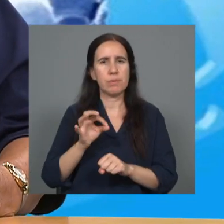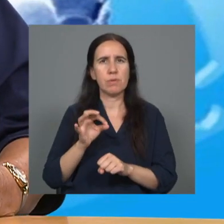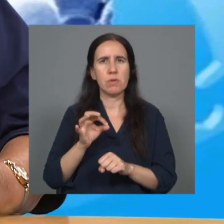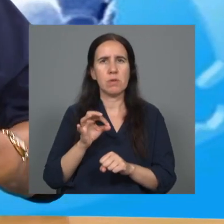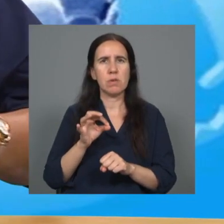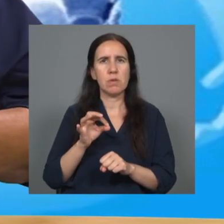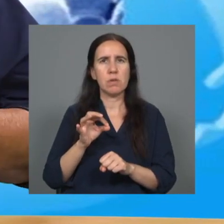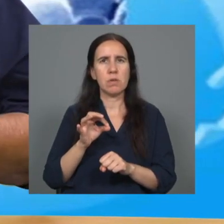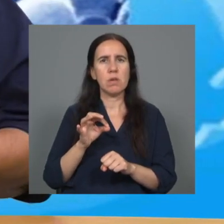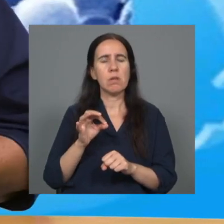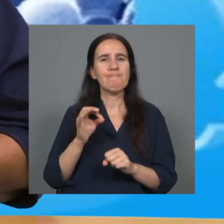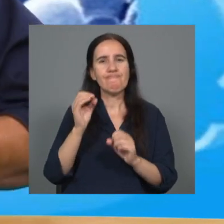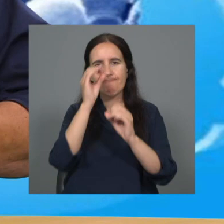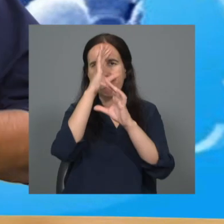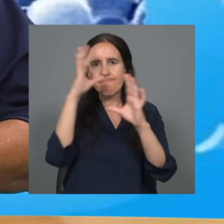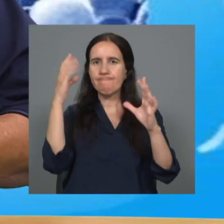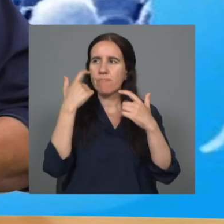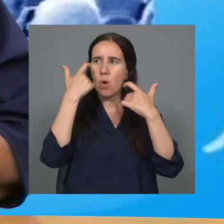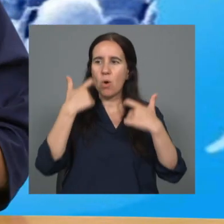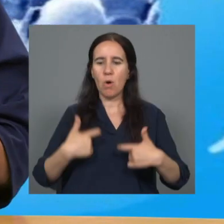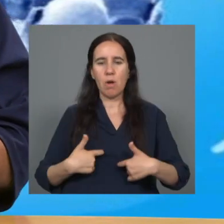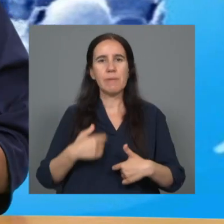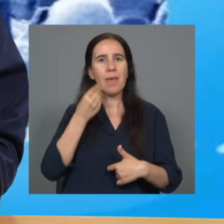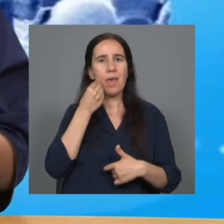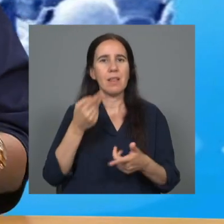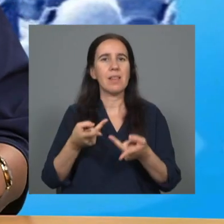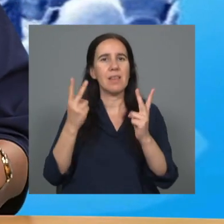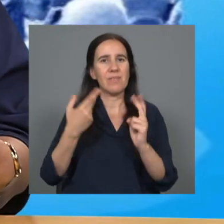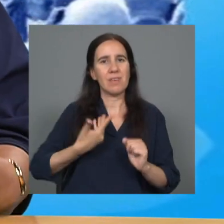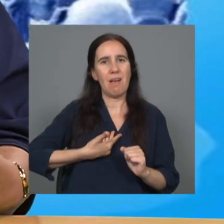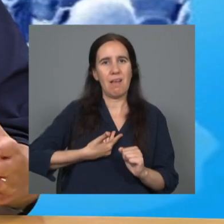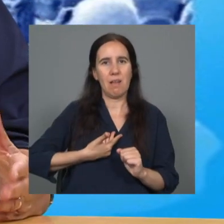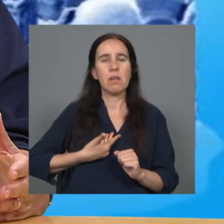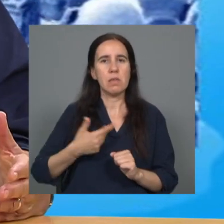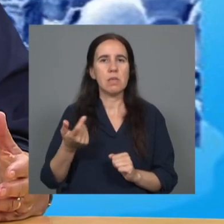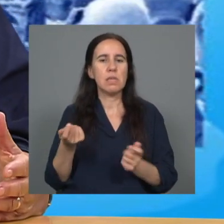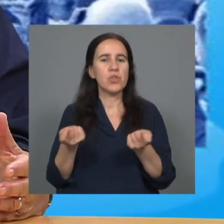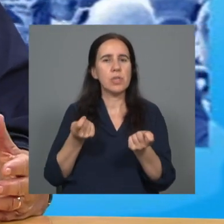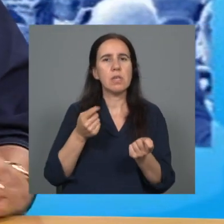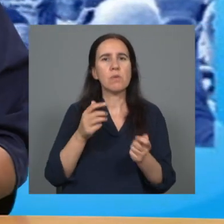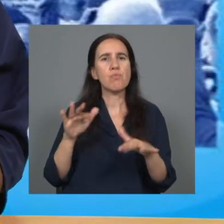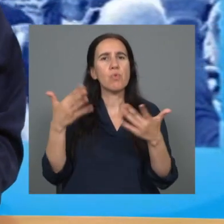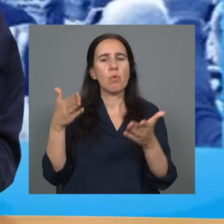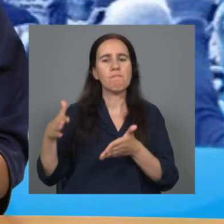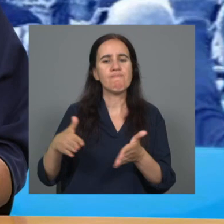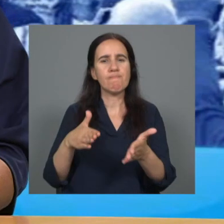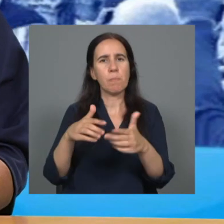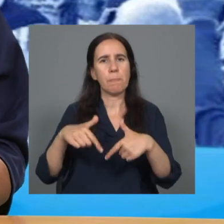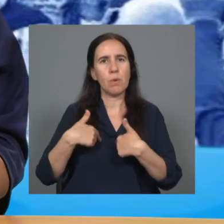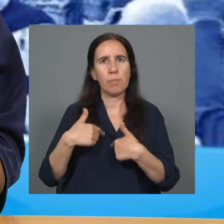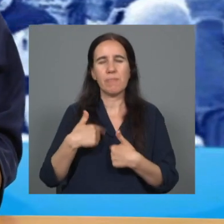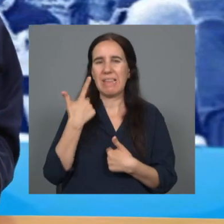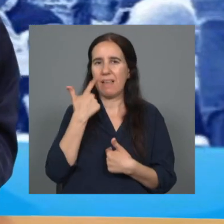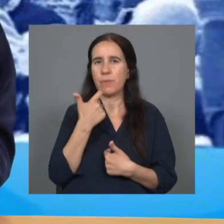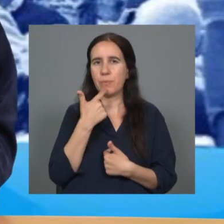a própria concepção do homem como ser livre e ser capaz de gerir os seus próprios destinos. Isto nota-se muito na